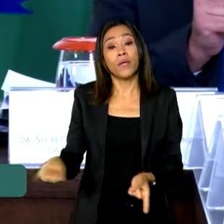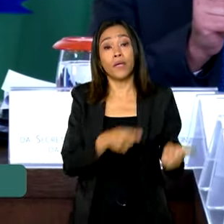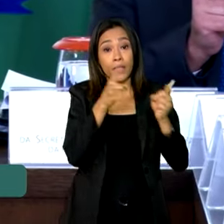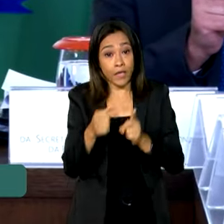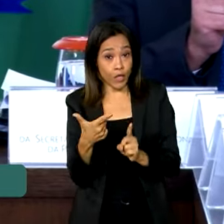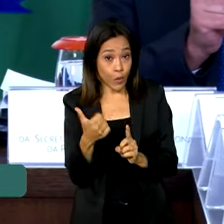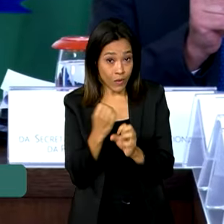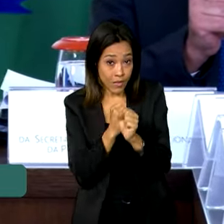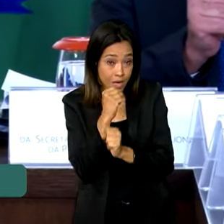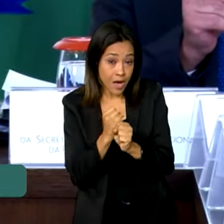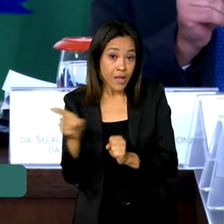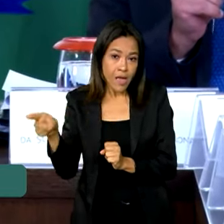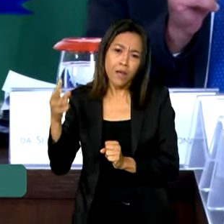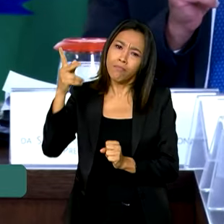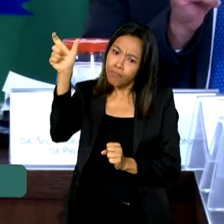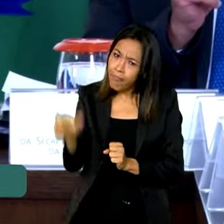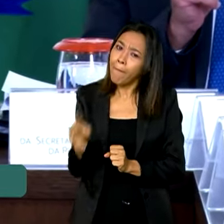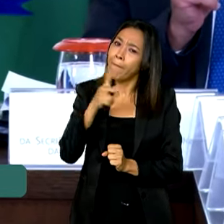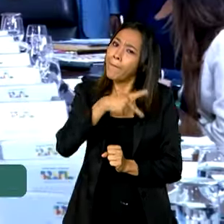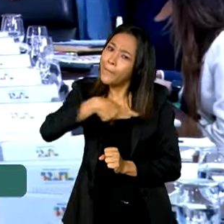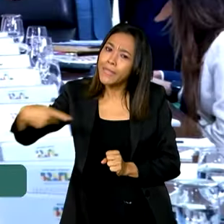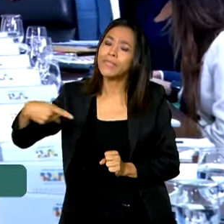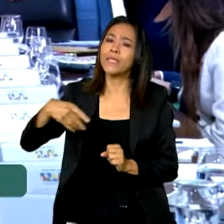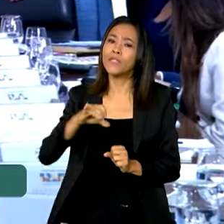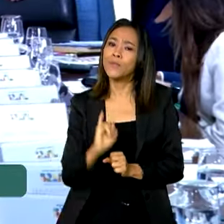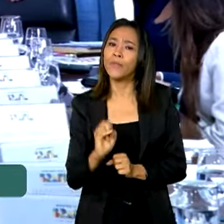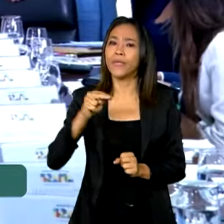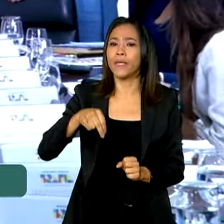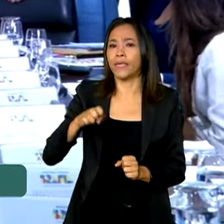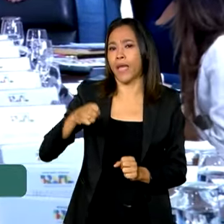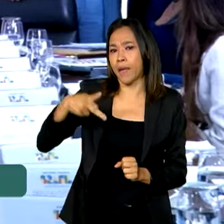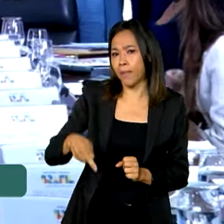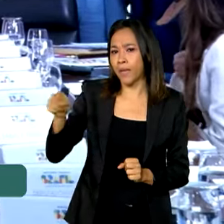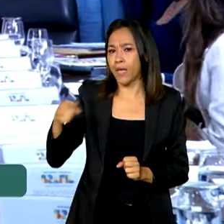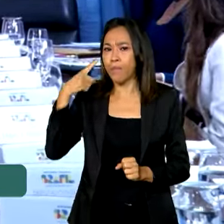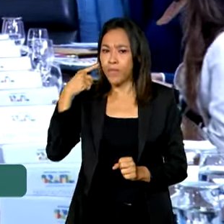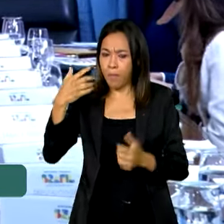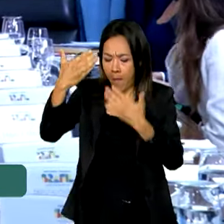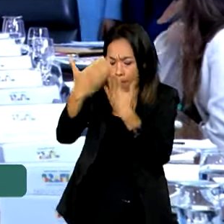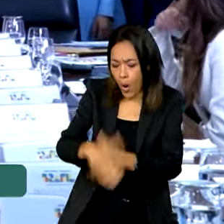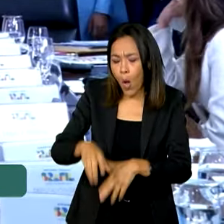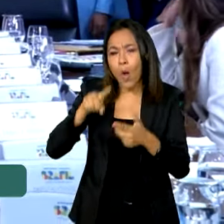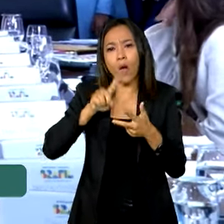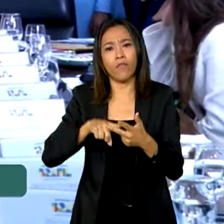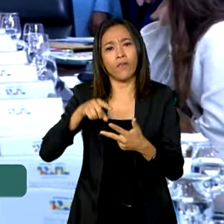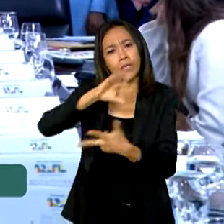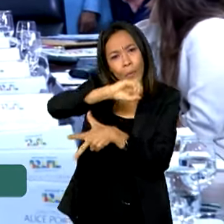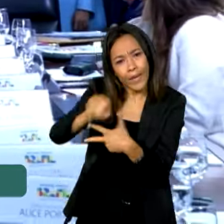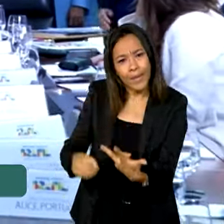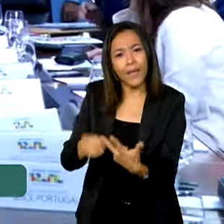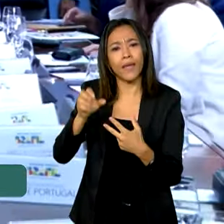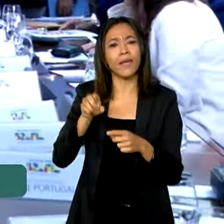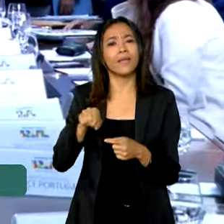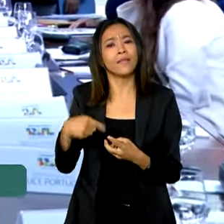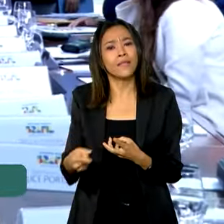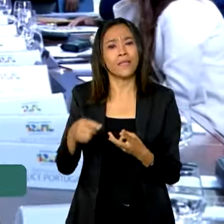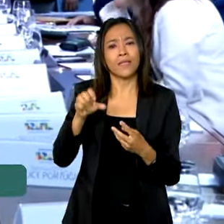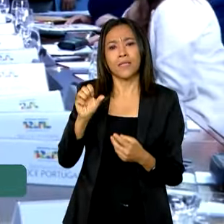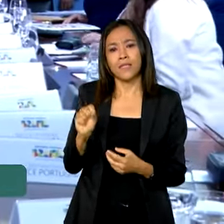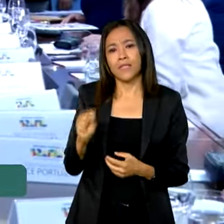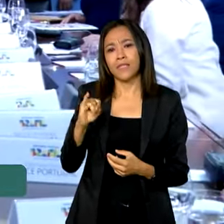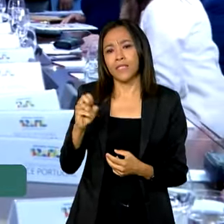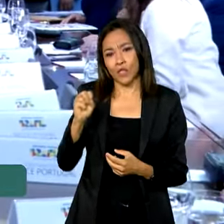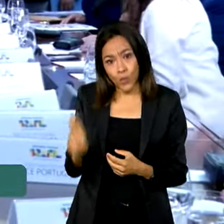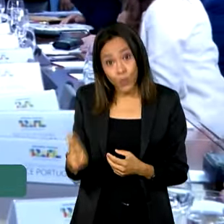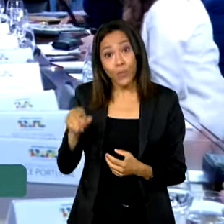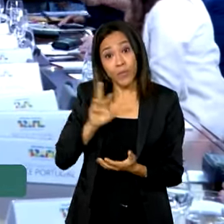que é a autarquia do MEC, que é responsável por exames e seleções como o SISU e também o ENEM, inclusive o INEP,